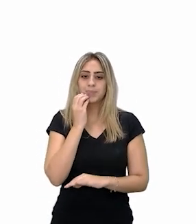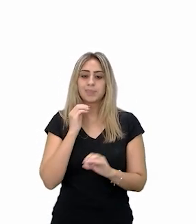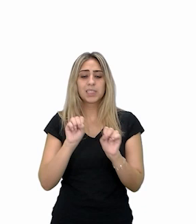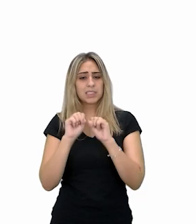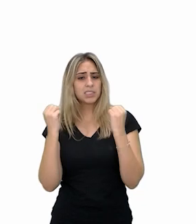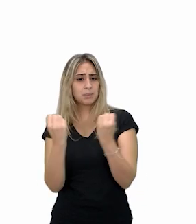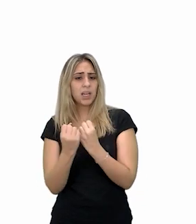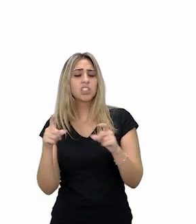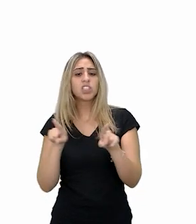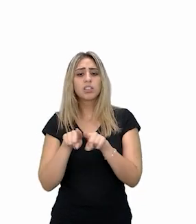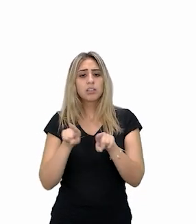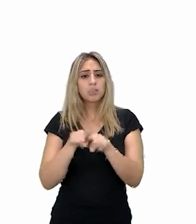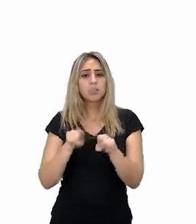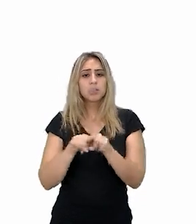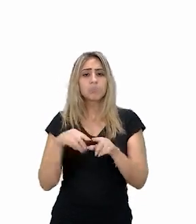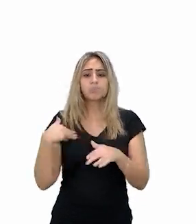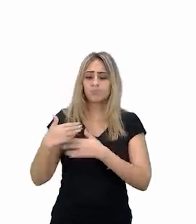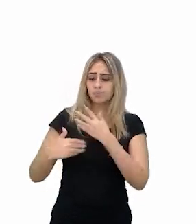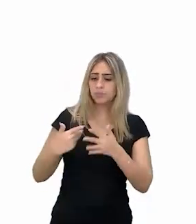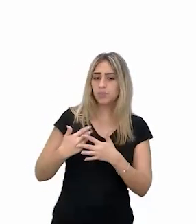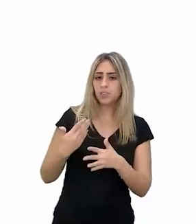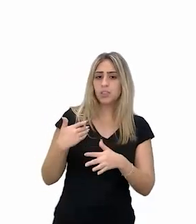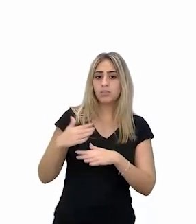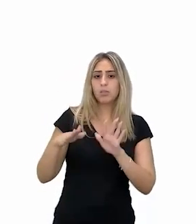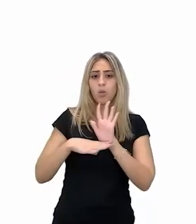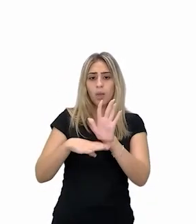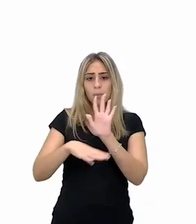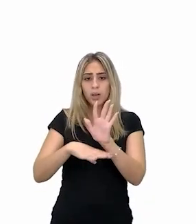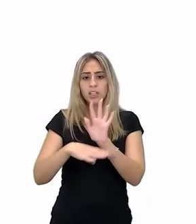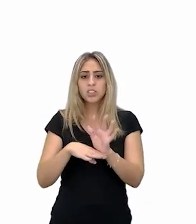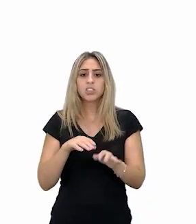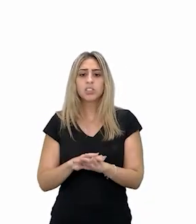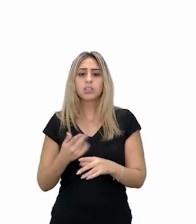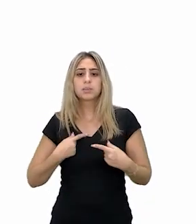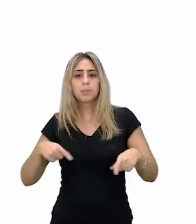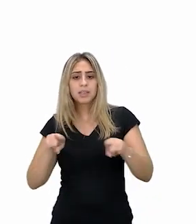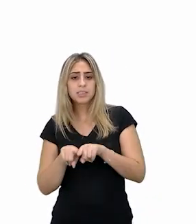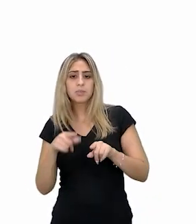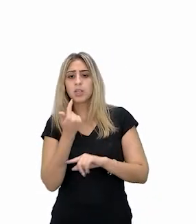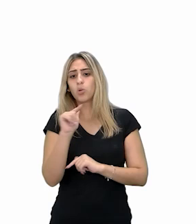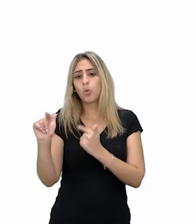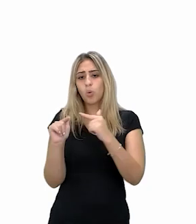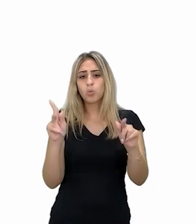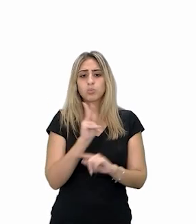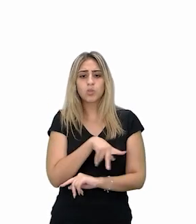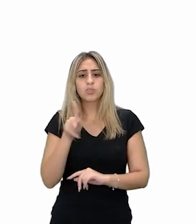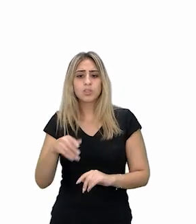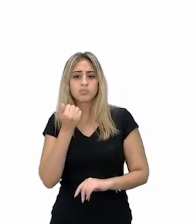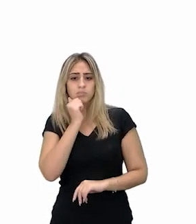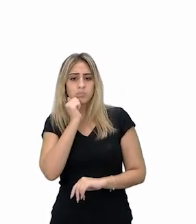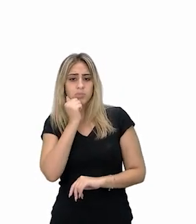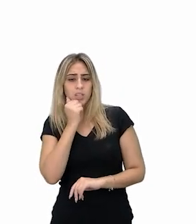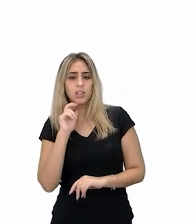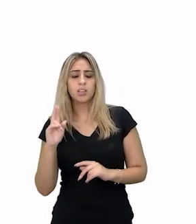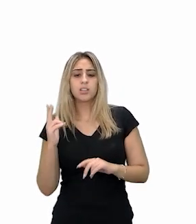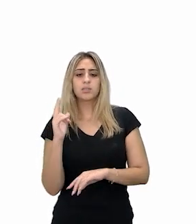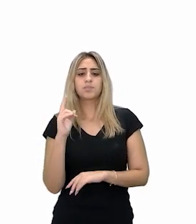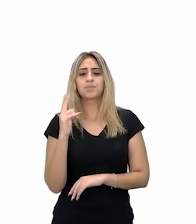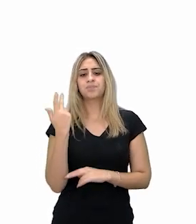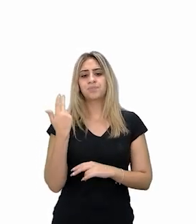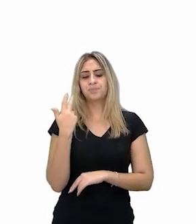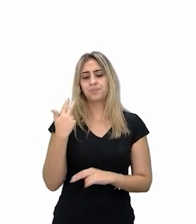temáticas, outras metodologias ativas, trabalhos colaborativos, né, parcerias com outros professores de ciências da natureza. Vejam, é um assunto